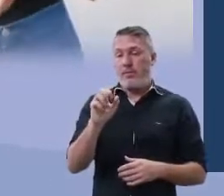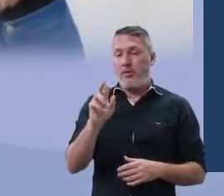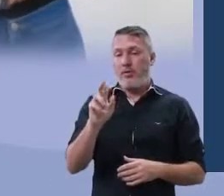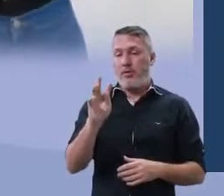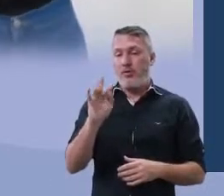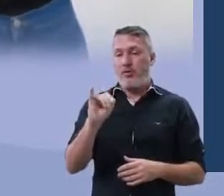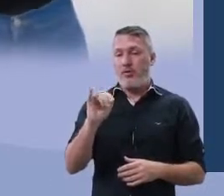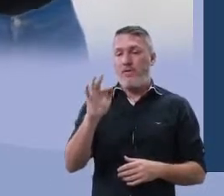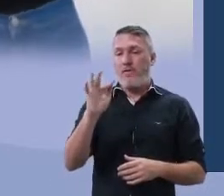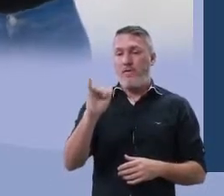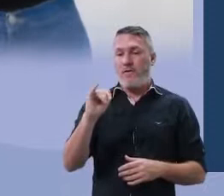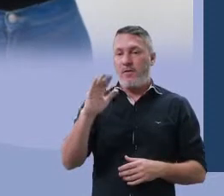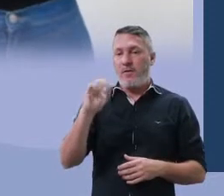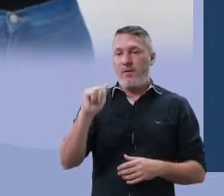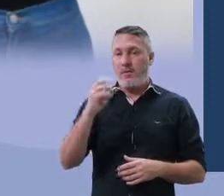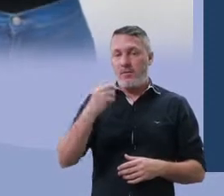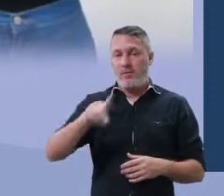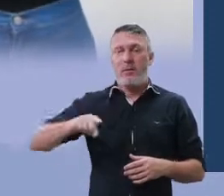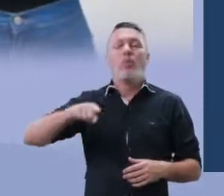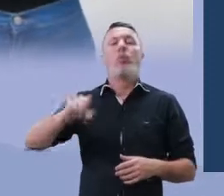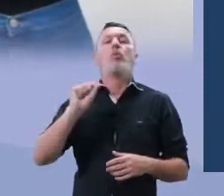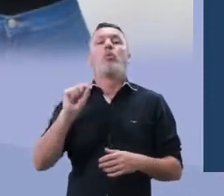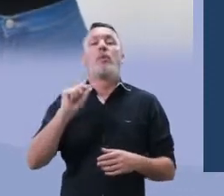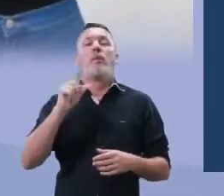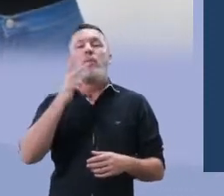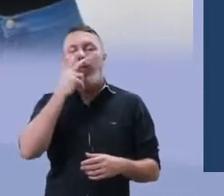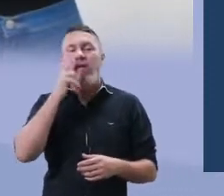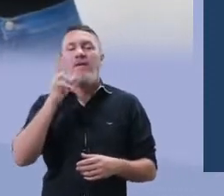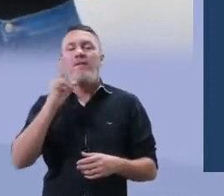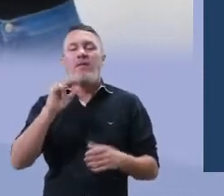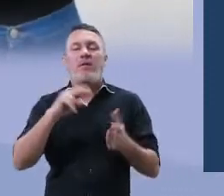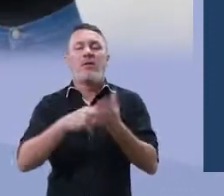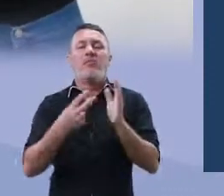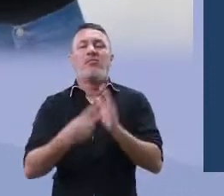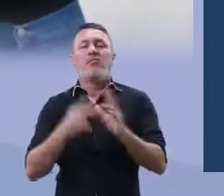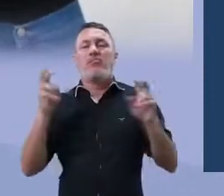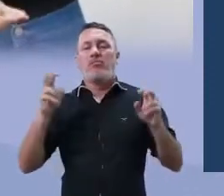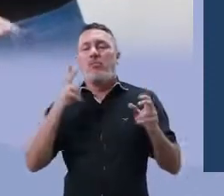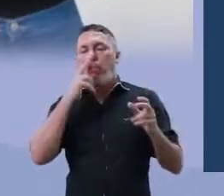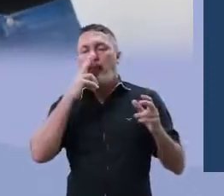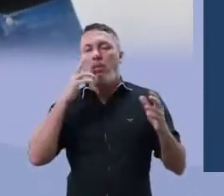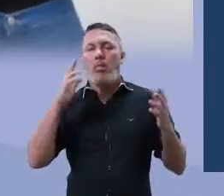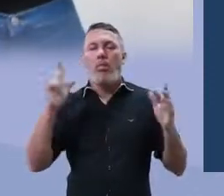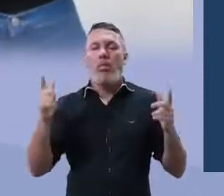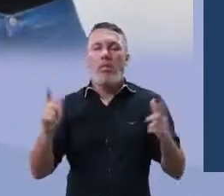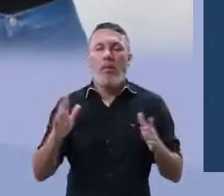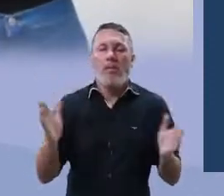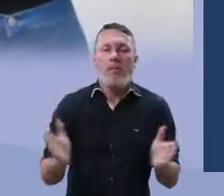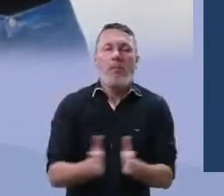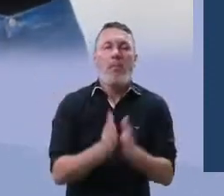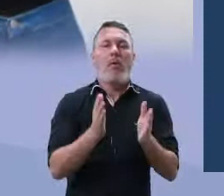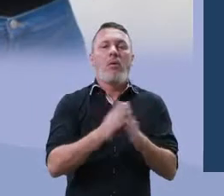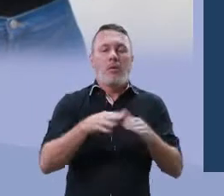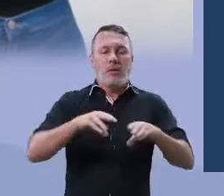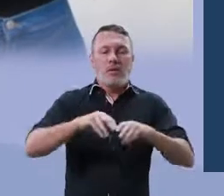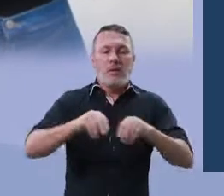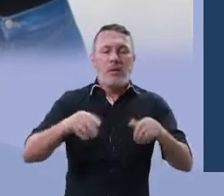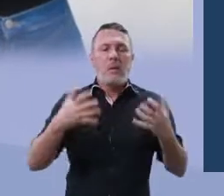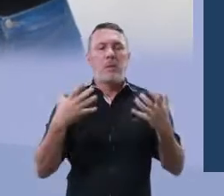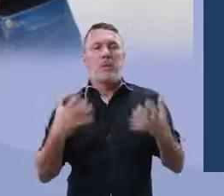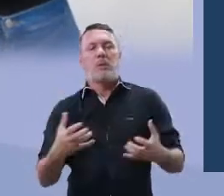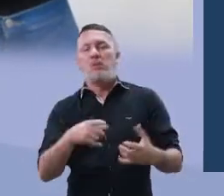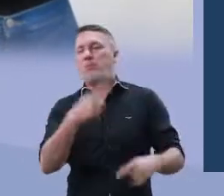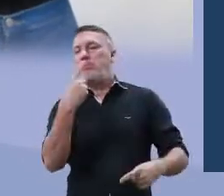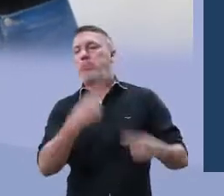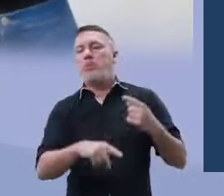de desertificação é aquele fenômeno que vai corresponder ao empobrecimento, que vai diminuir a umidade